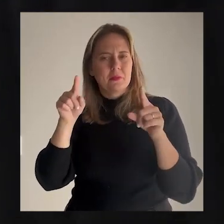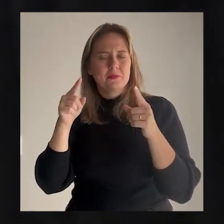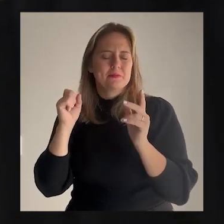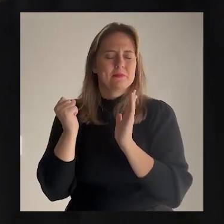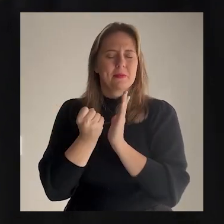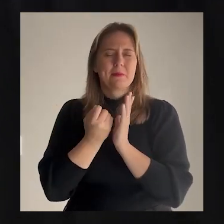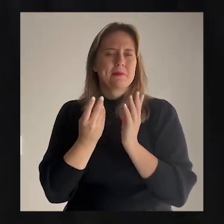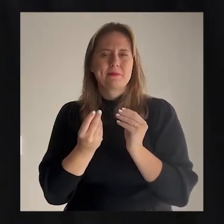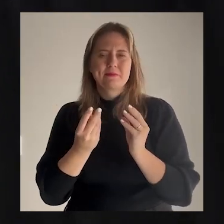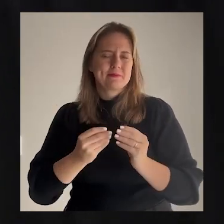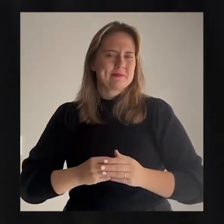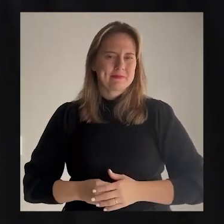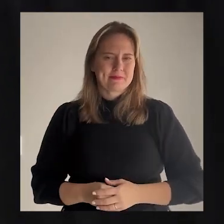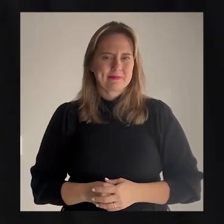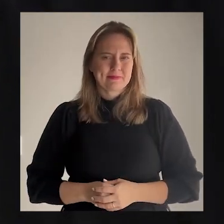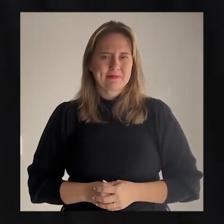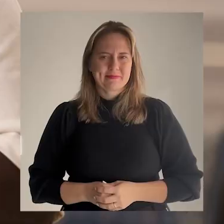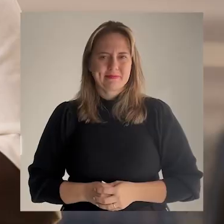ainda.